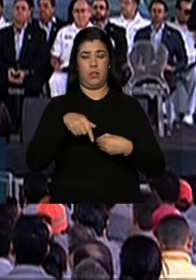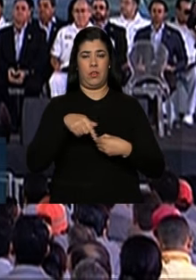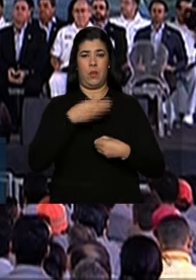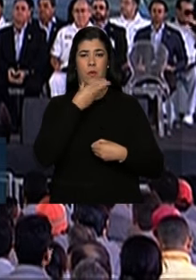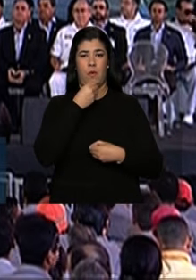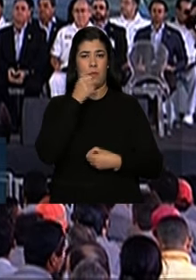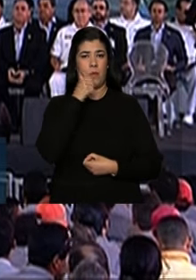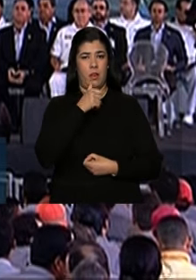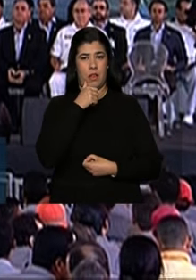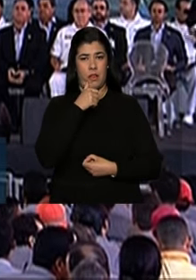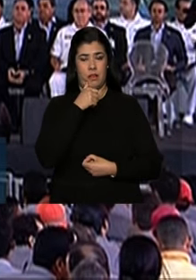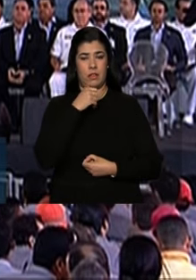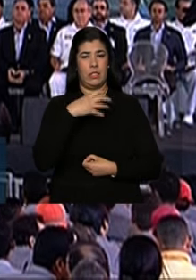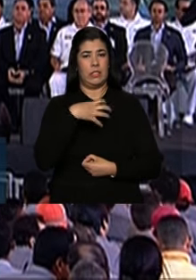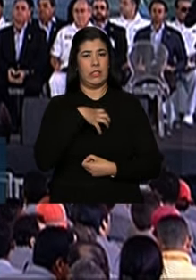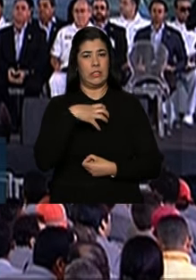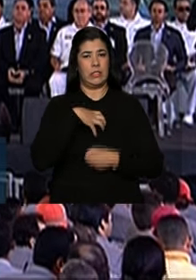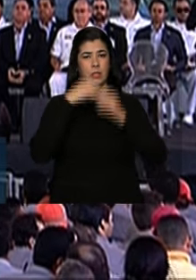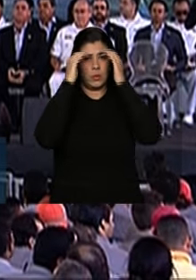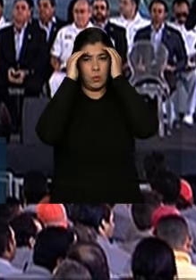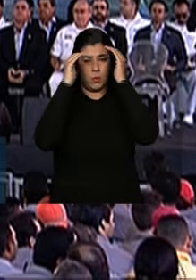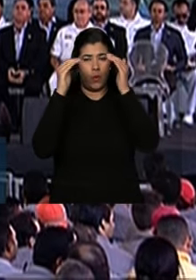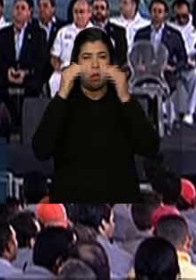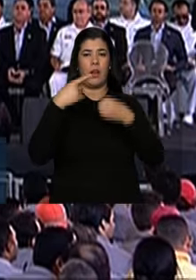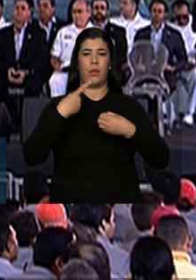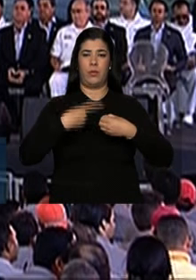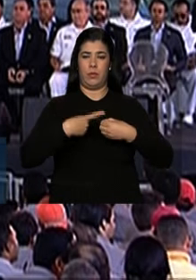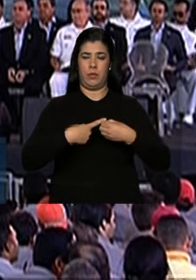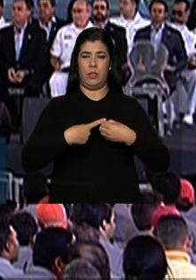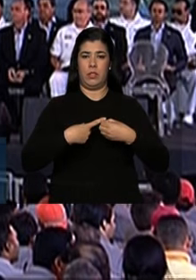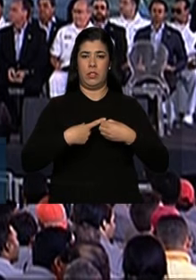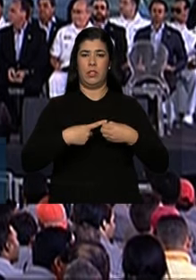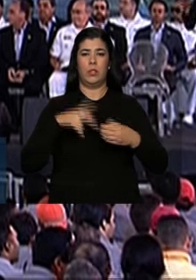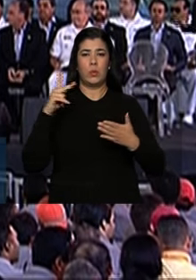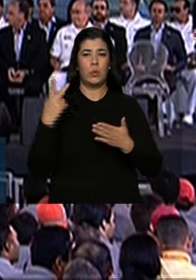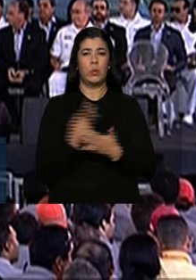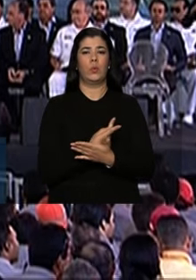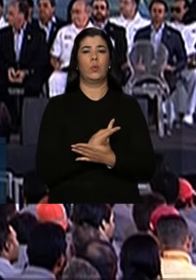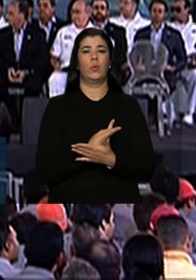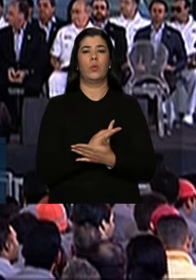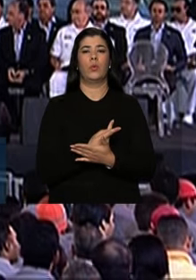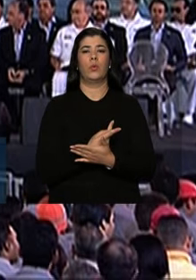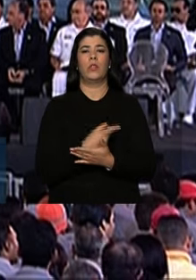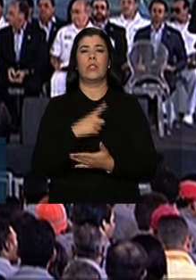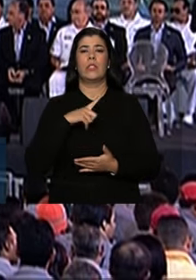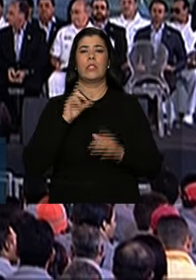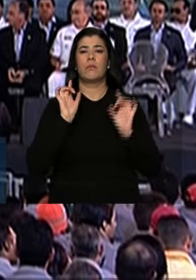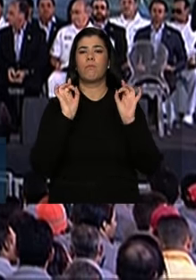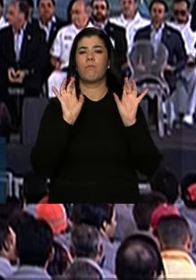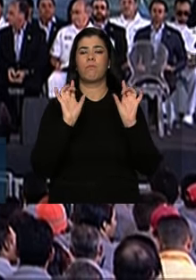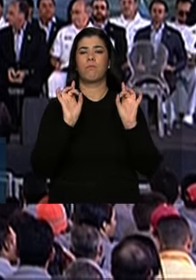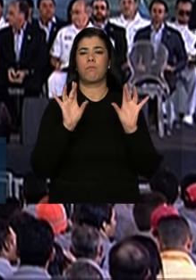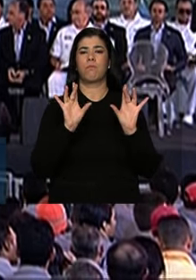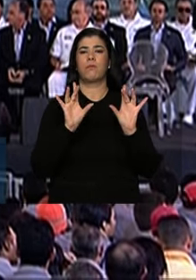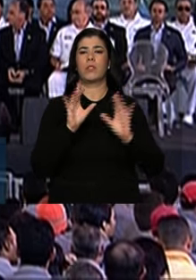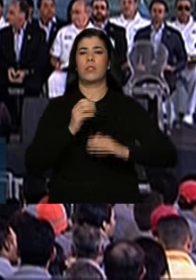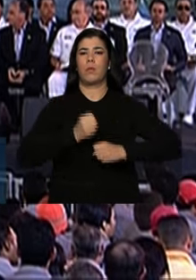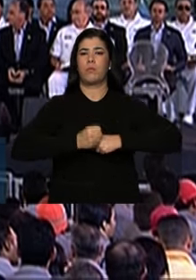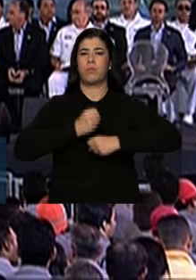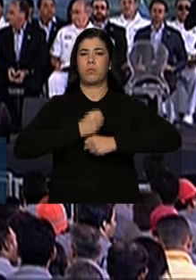sentem honrados por mais um evento desse porte, de uma envergadura econômica desse